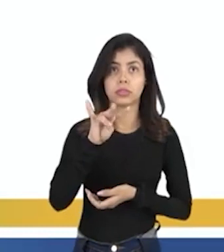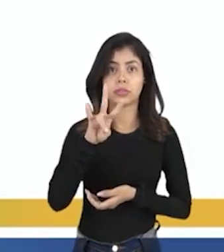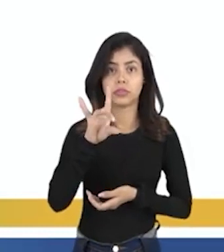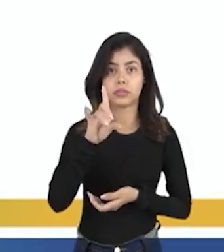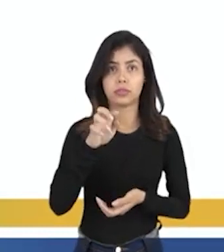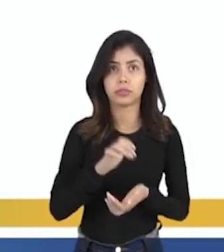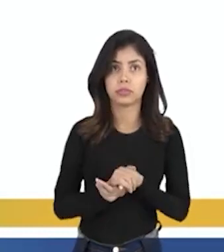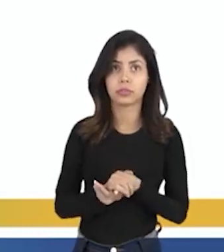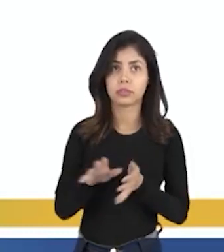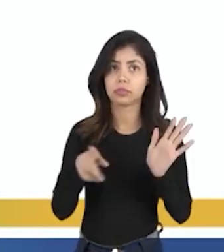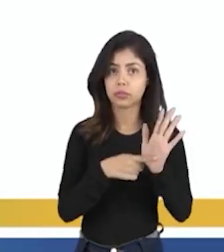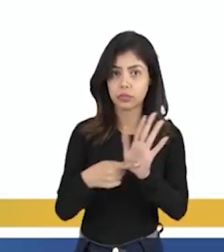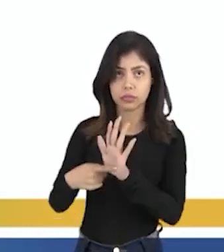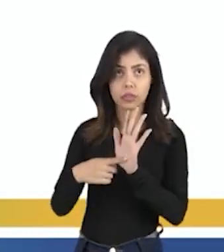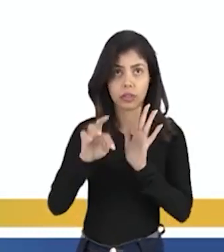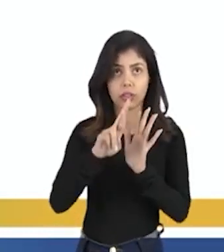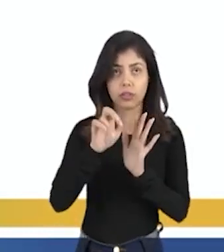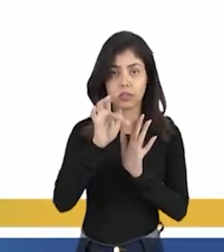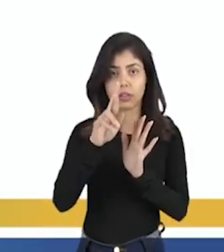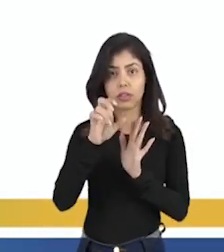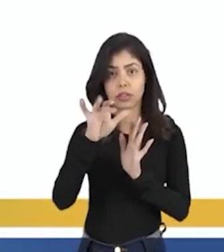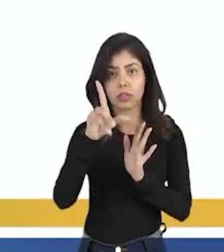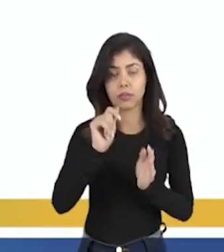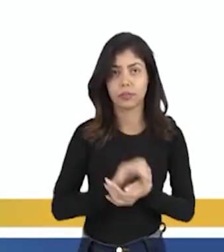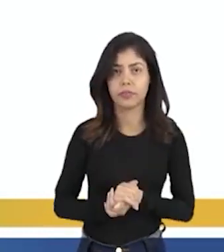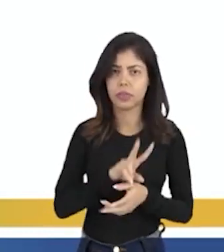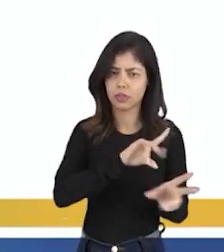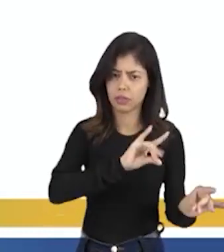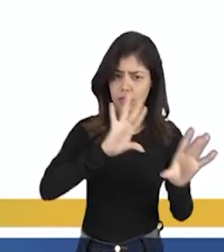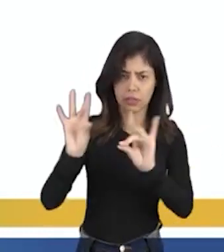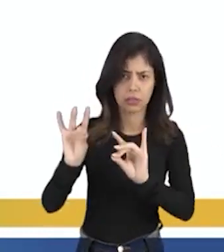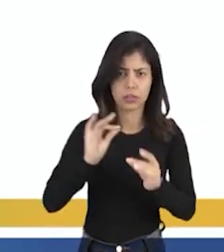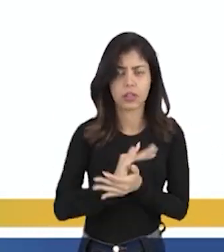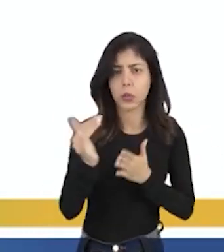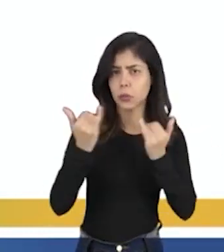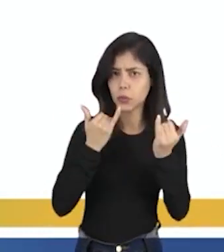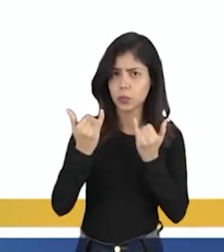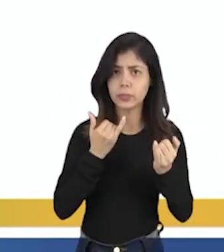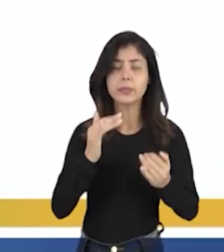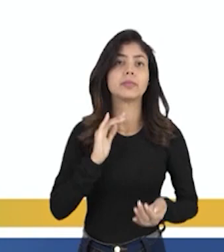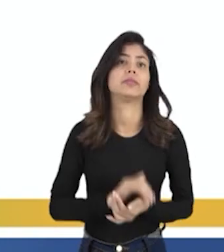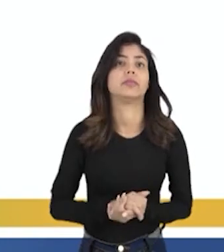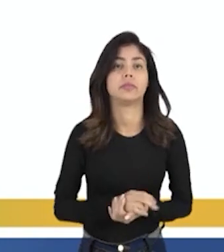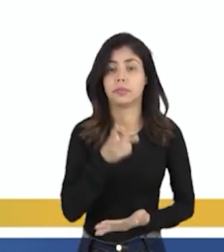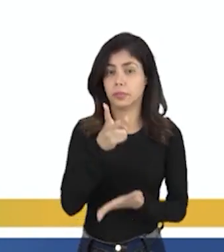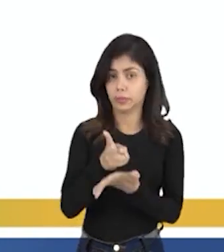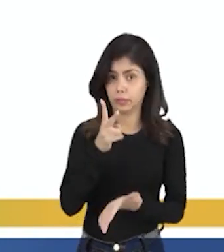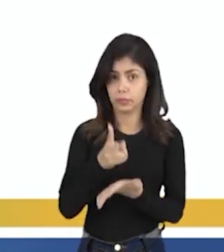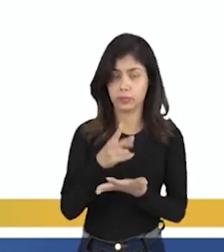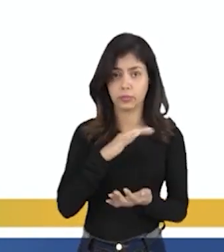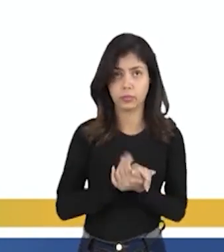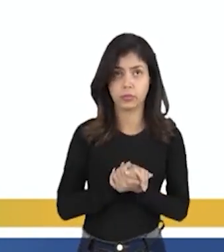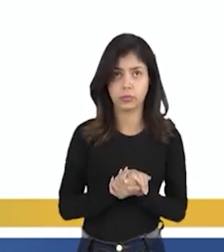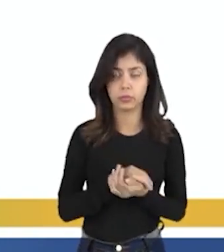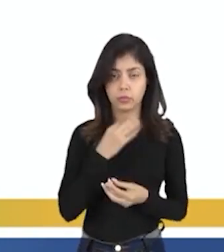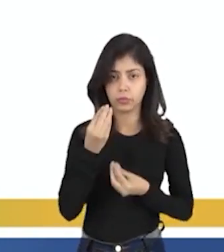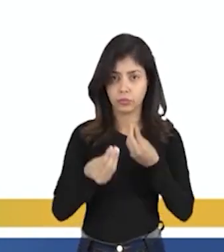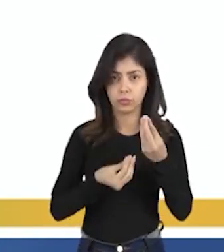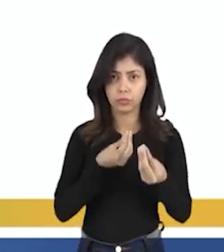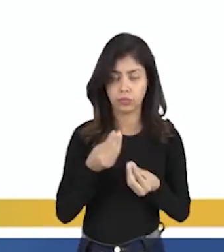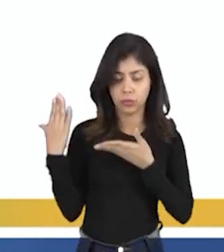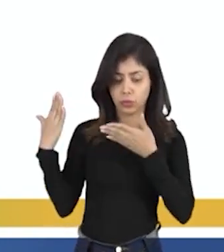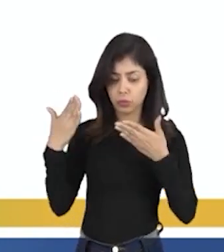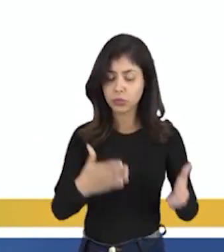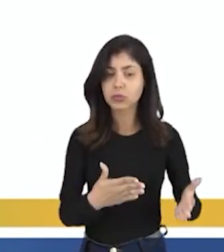A referencial, como nós já vimos em outras questões, ele vai trazer a informação, sempre